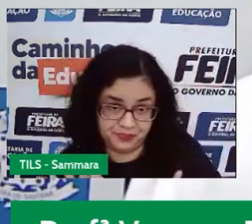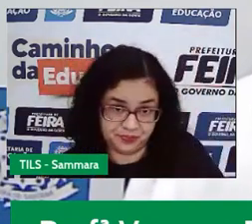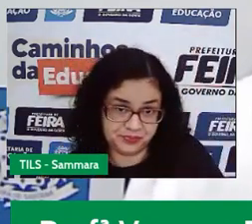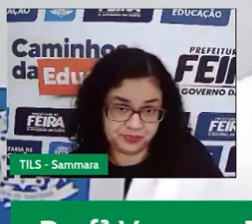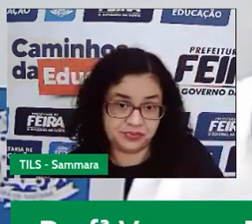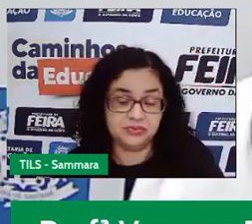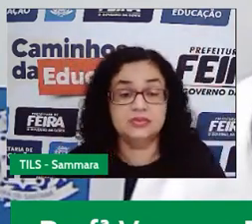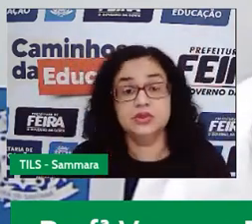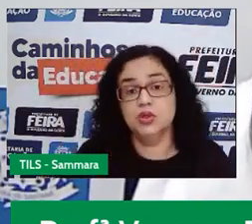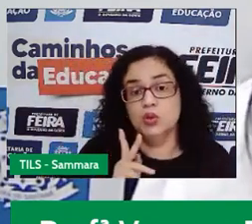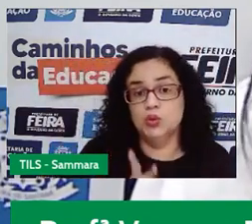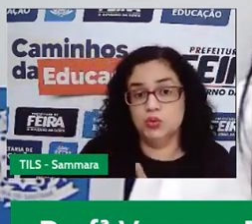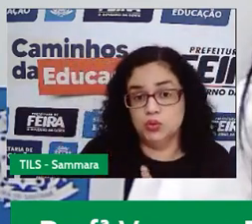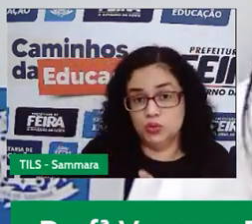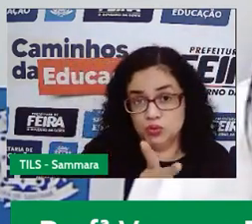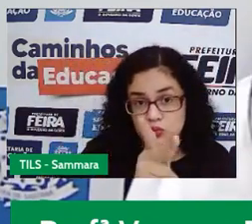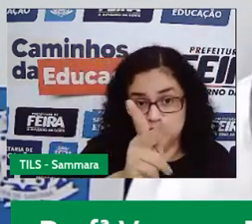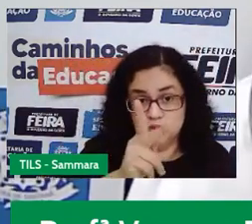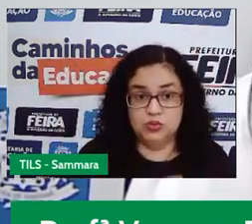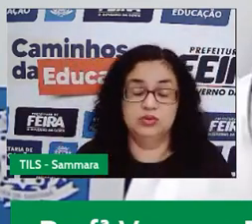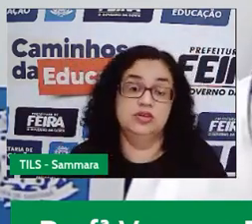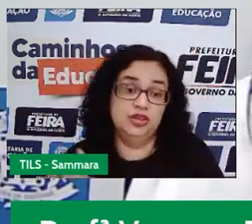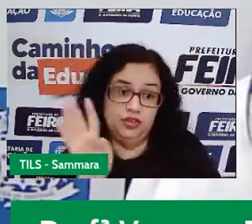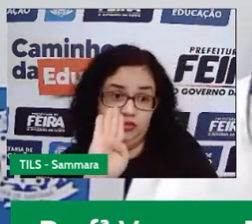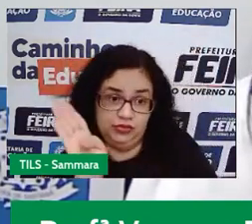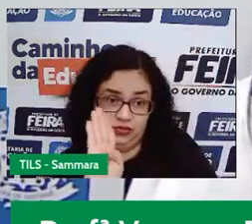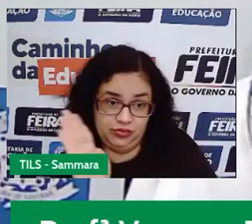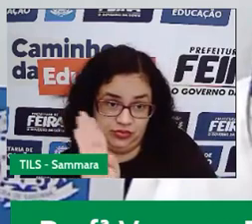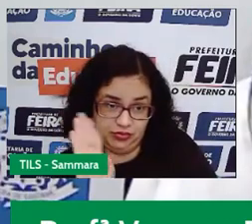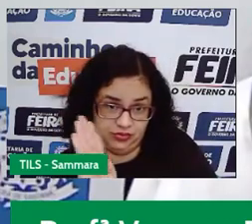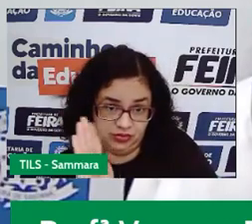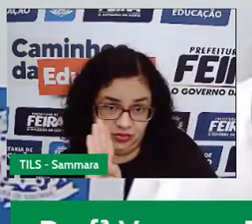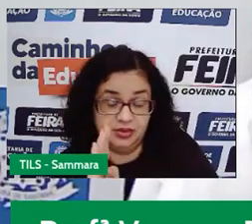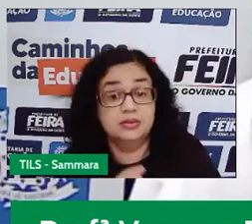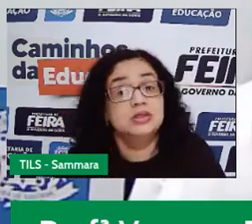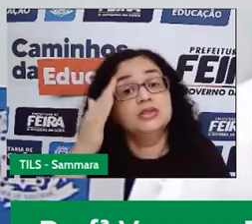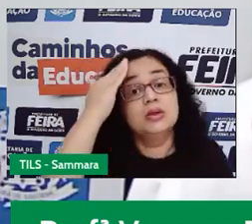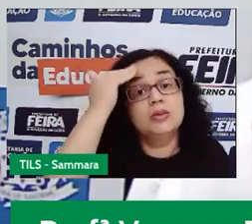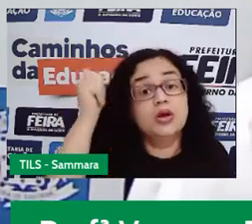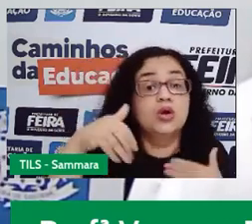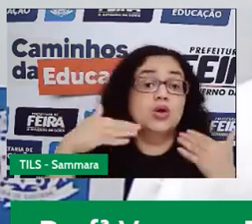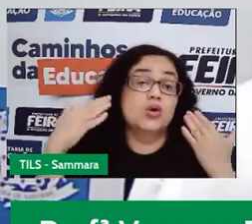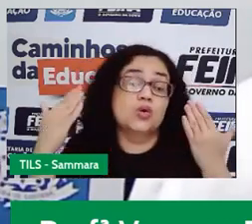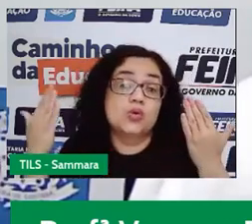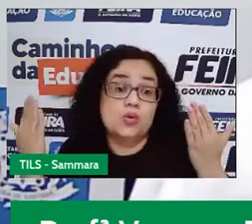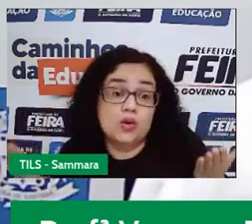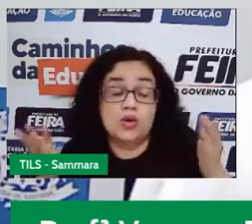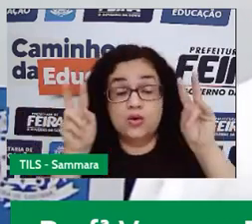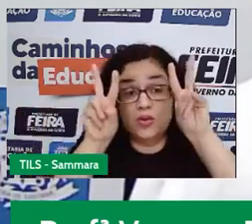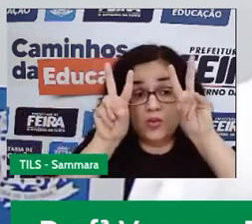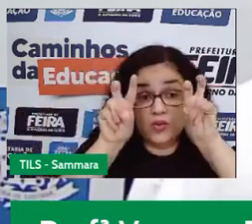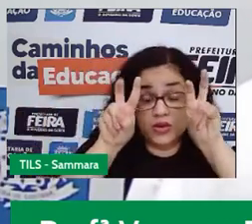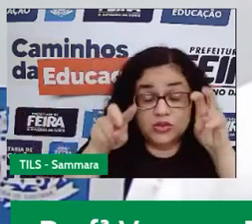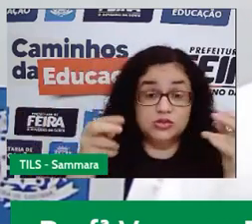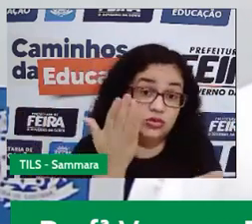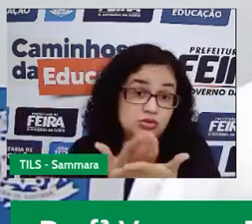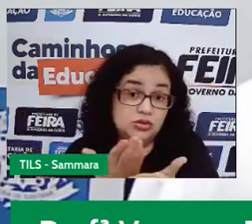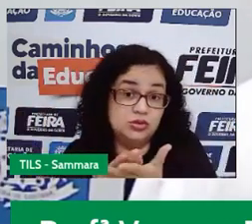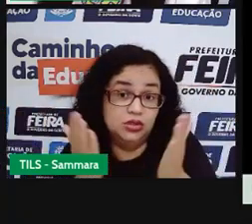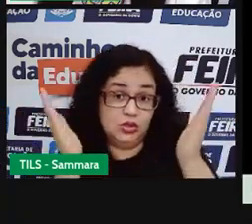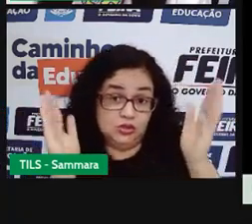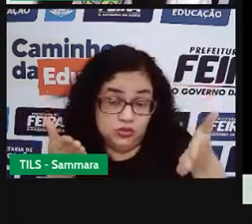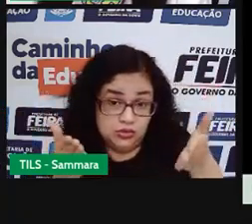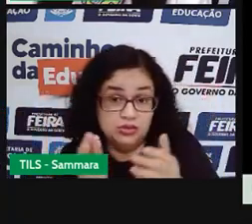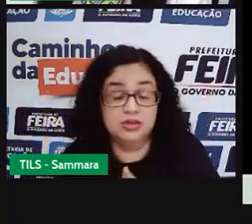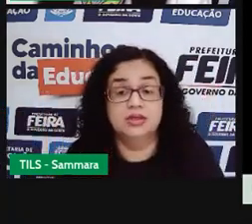preparou né para poder continuidade aí ela está pediu aula mas vamos lá saber sobre o que nós estudaremos